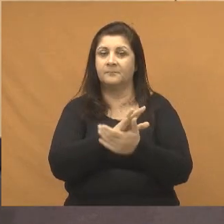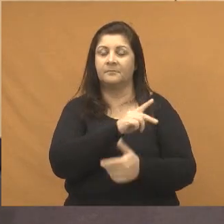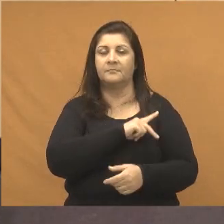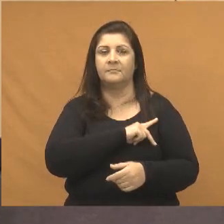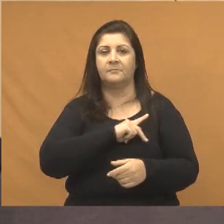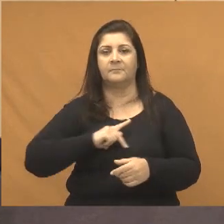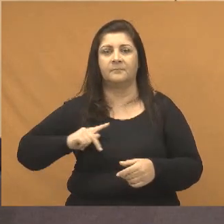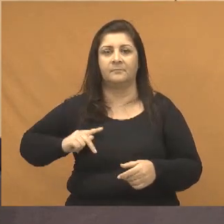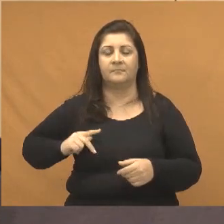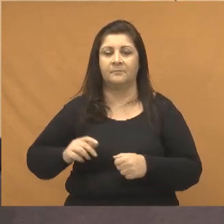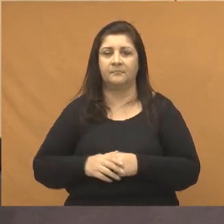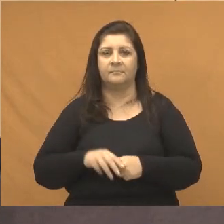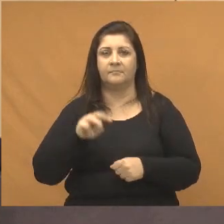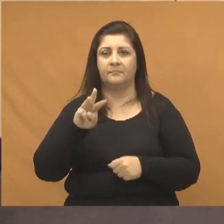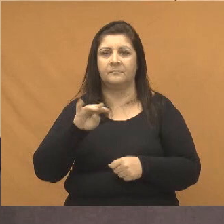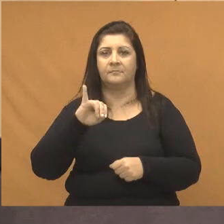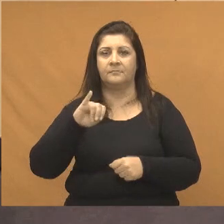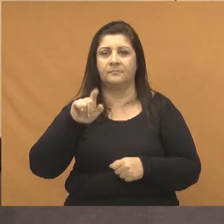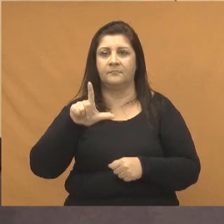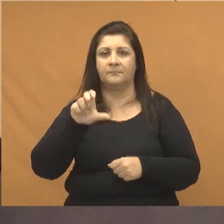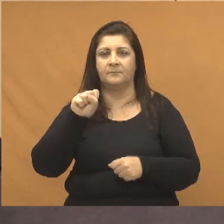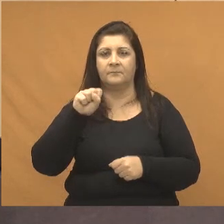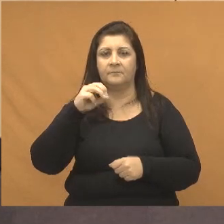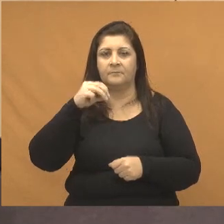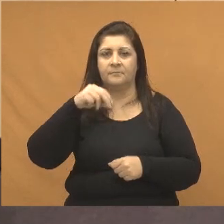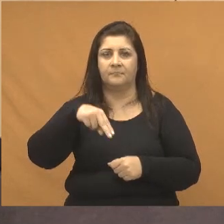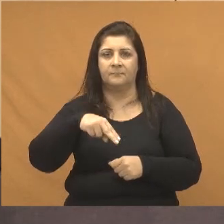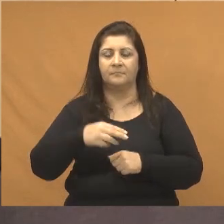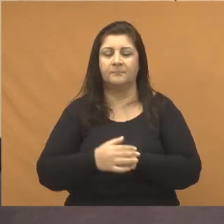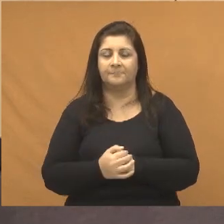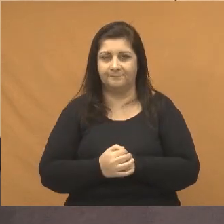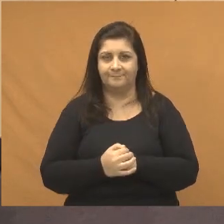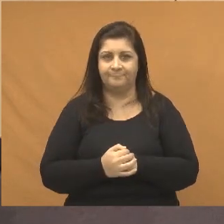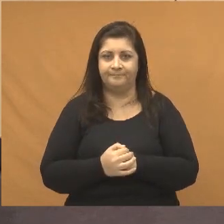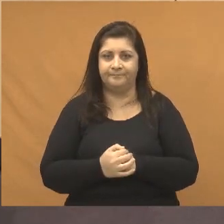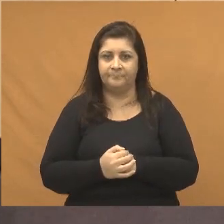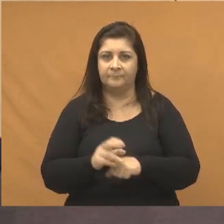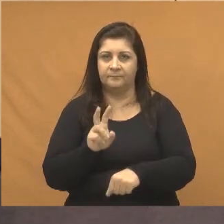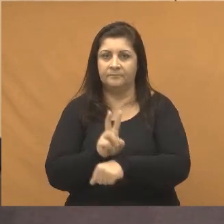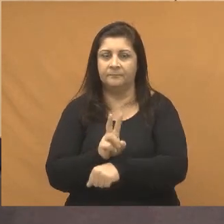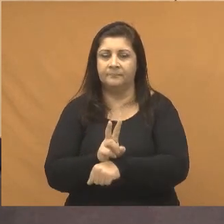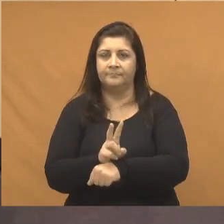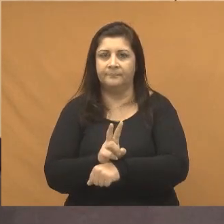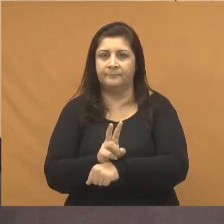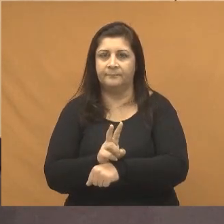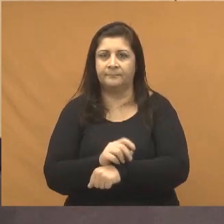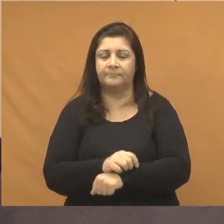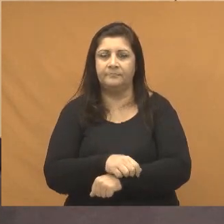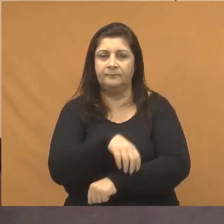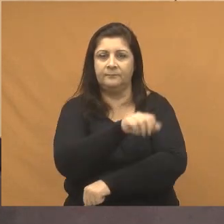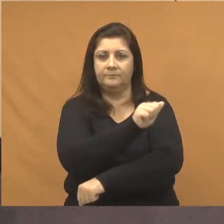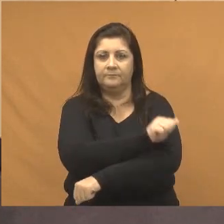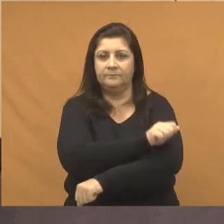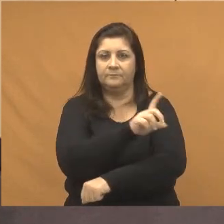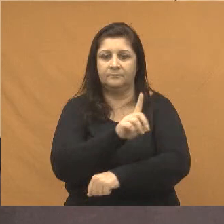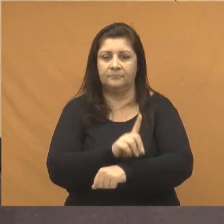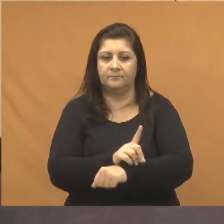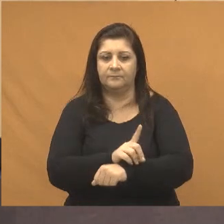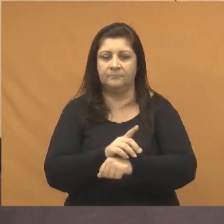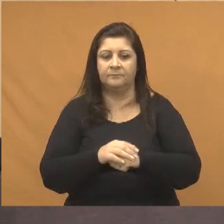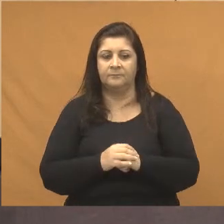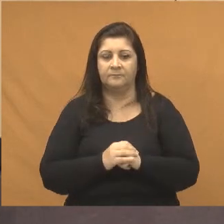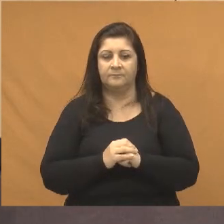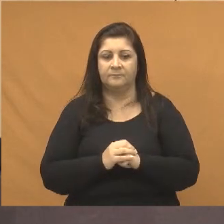presbítero Wilson Carlos Rezende, dirigente da congregação do Santo Antônio da Boa